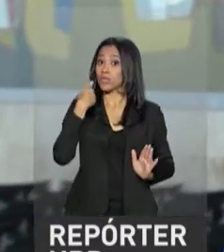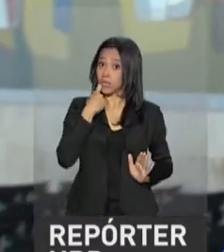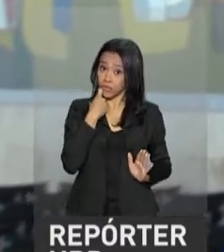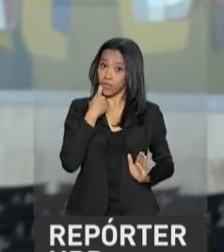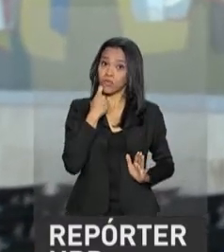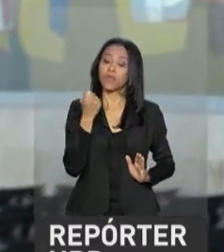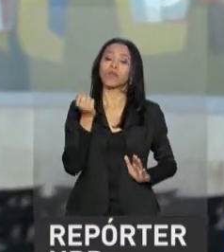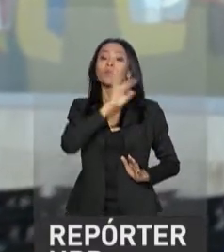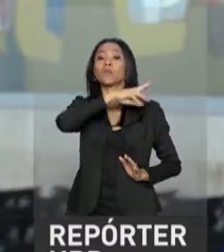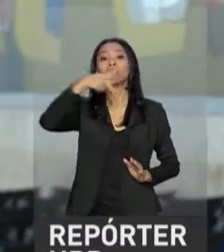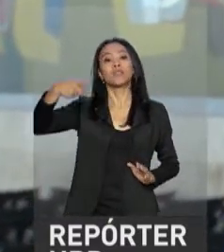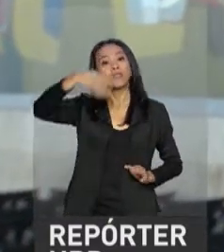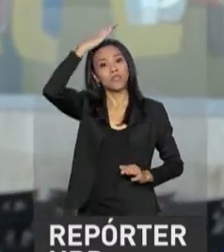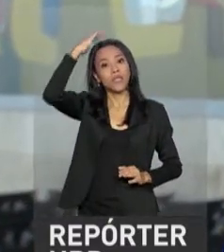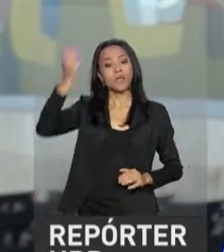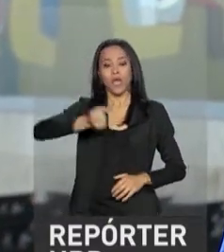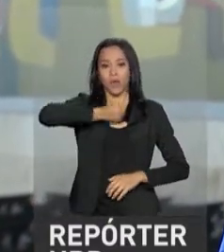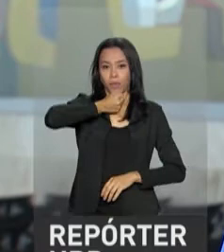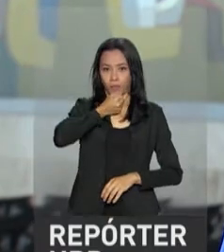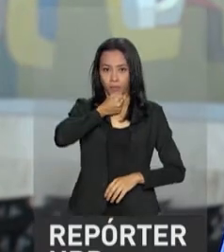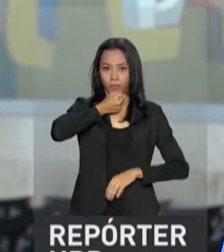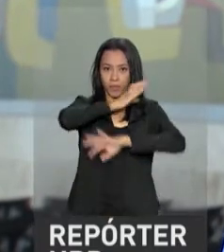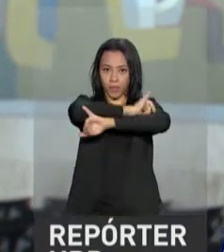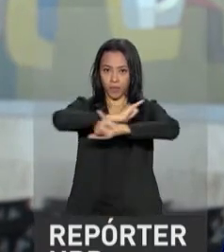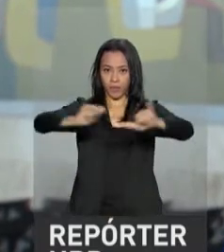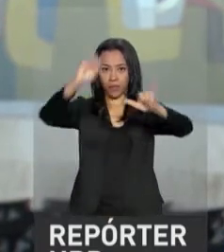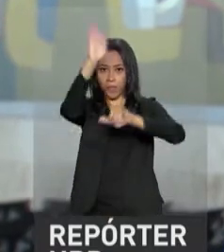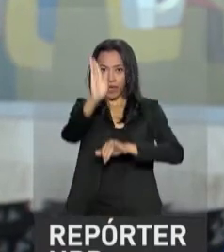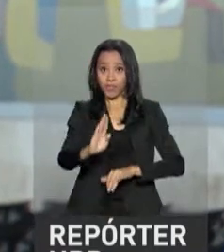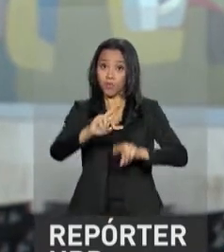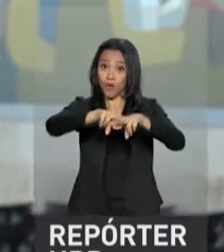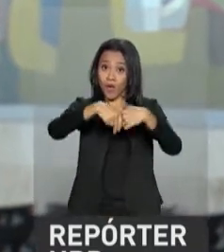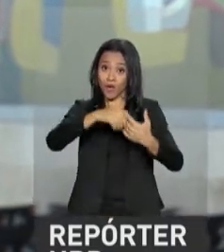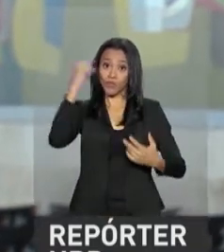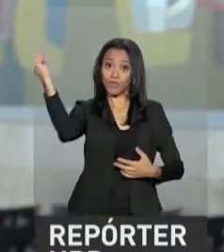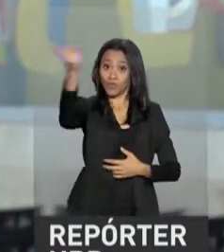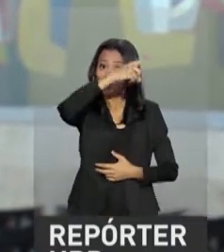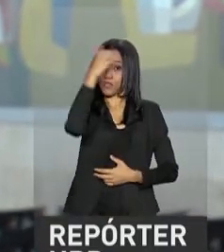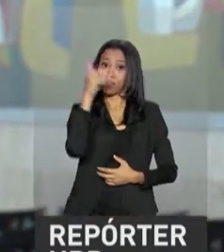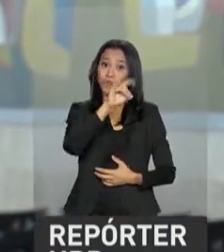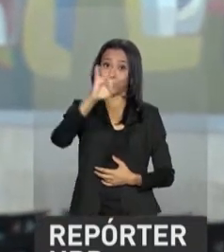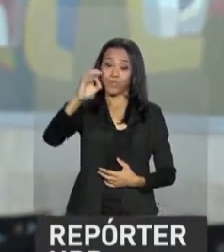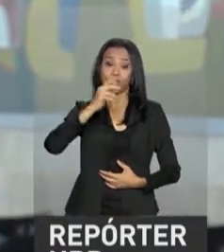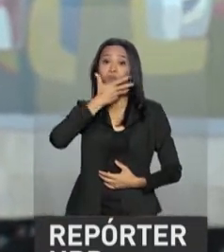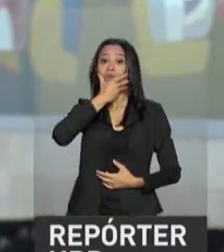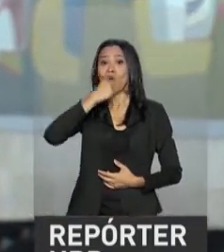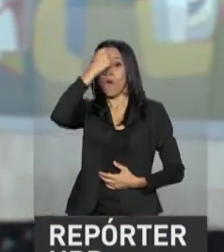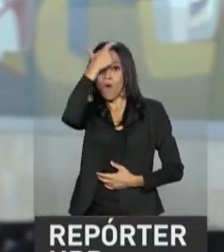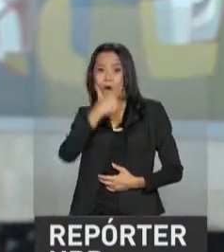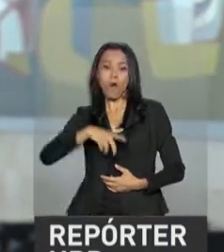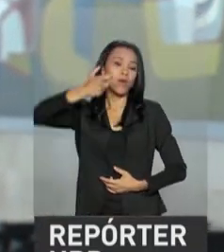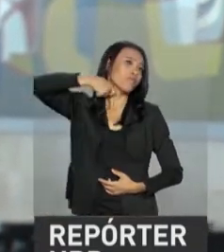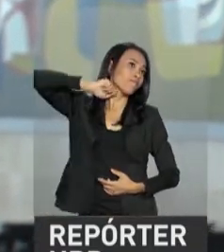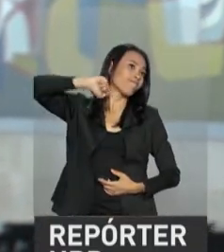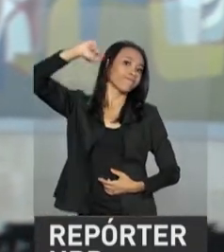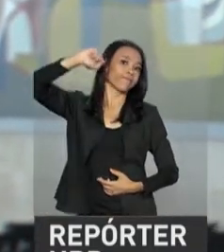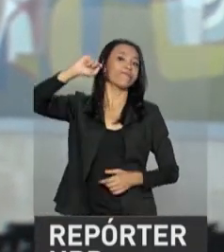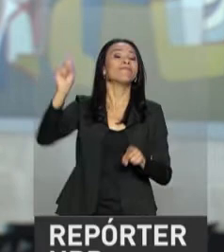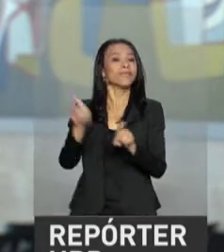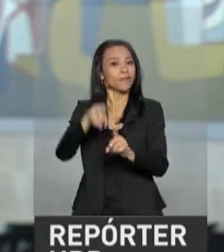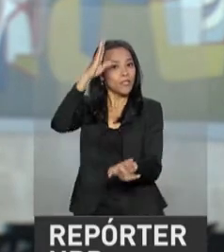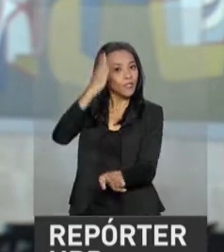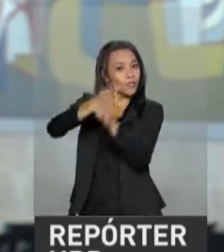temer fez um pronunciamento à nação por conta do dia de tiradentes comemorado no dia 21 de abril e do descobrimento do brasil